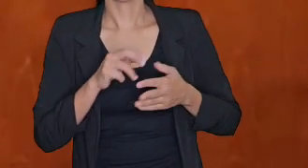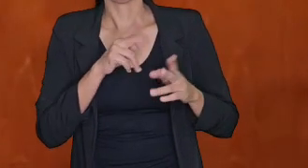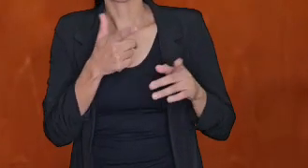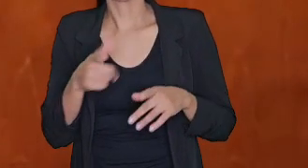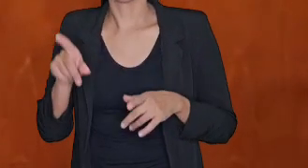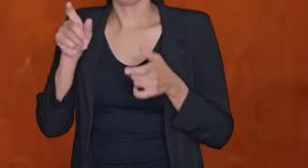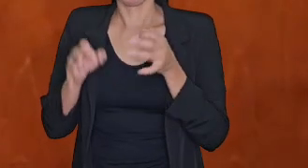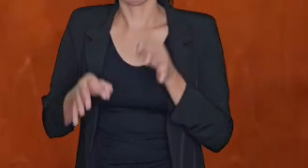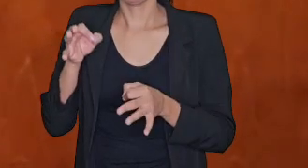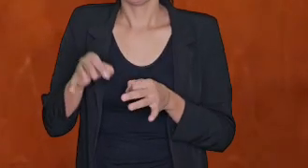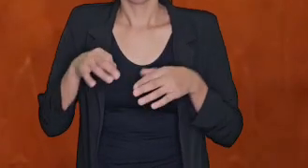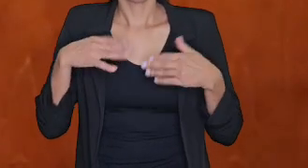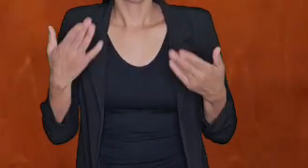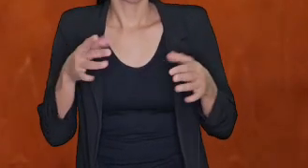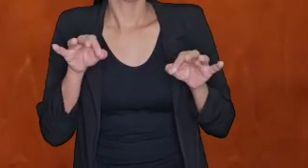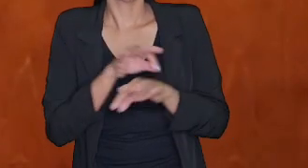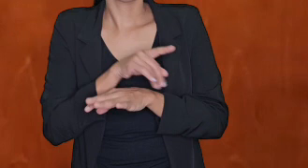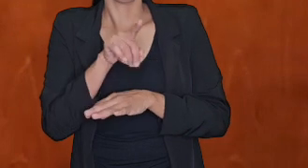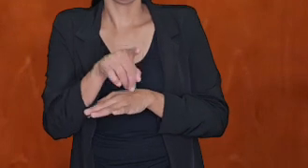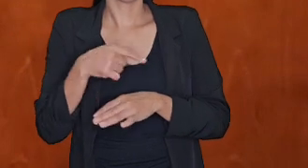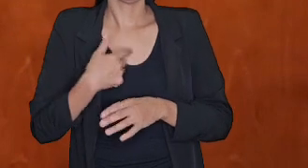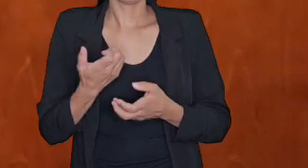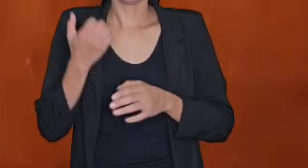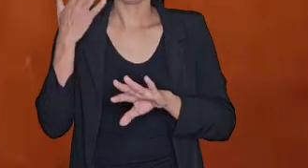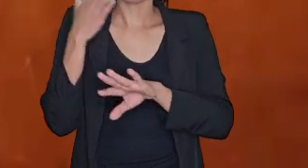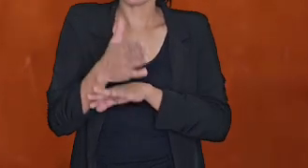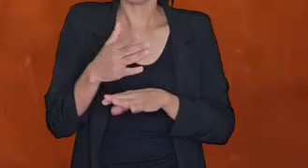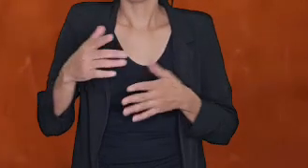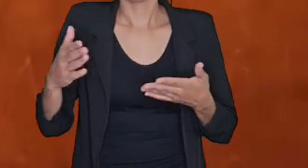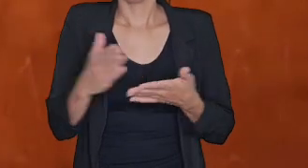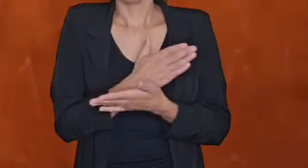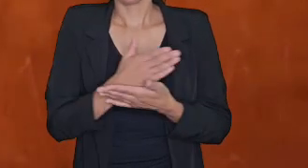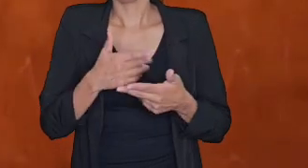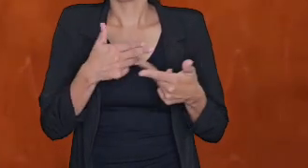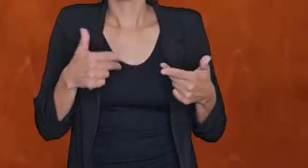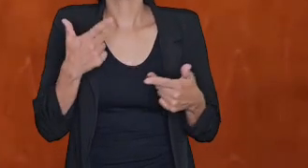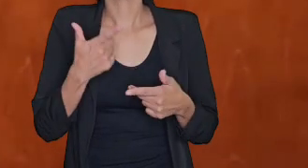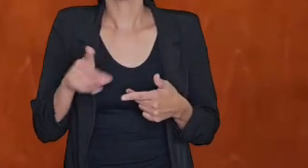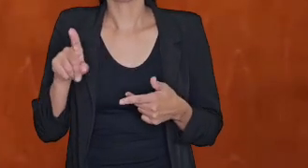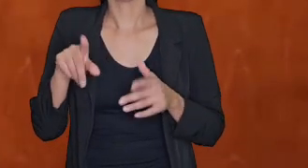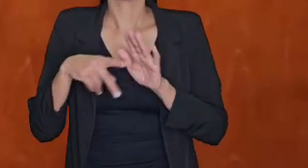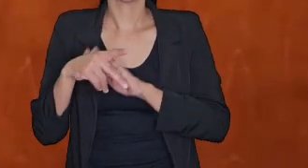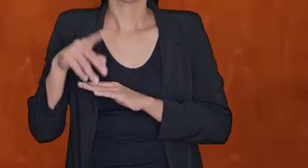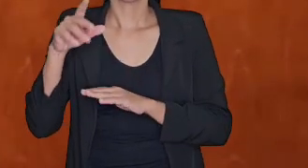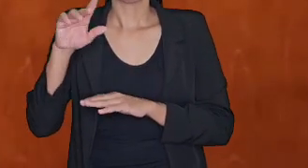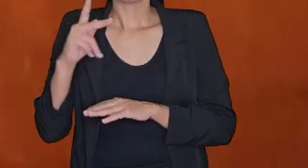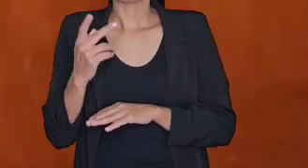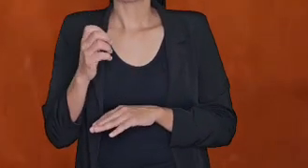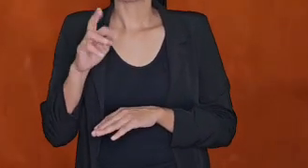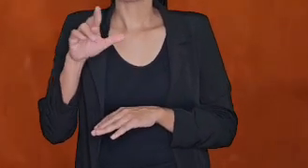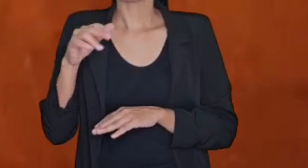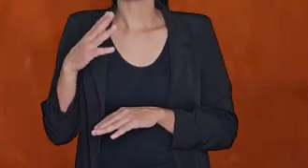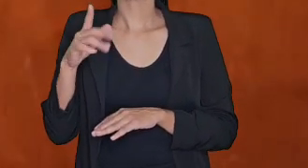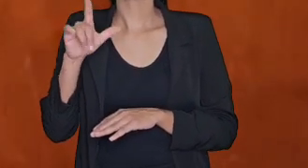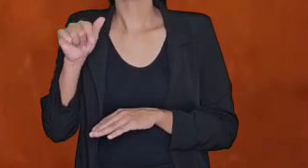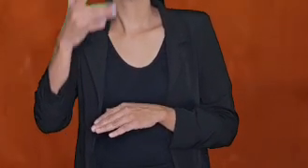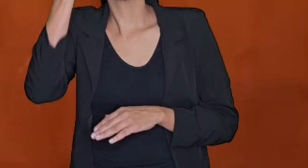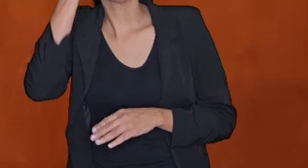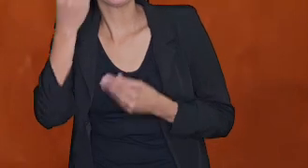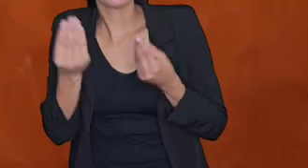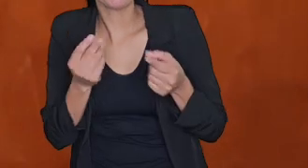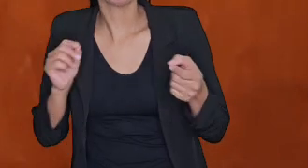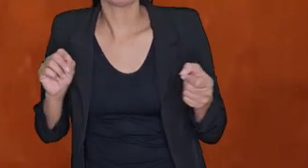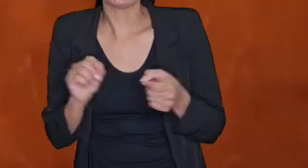não traria para os cartórios de protesto. Então, basicamente, é isso daí, e eu queria já entrar assim, em algumas questões aí com